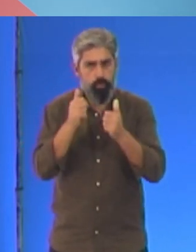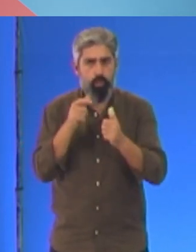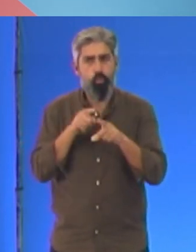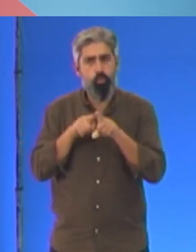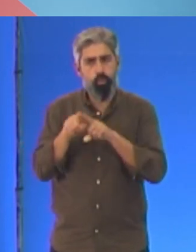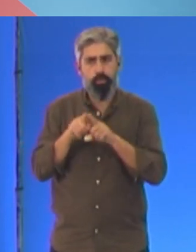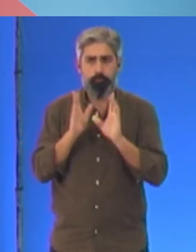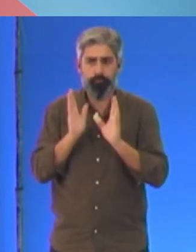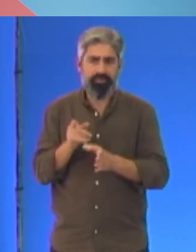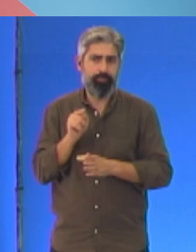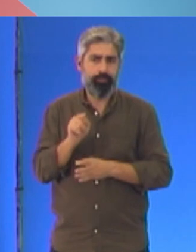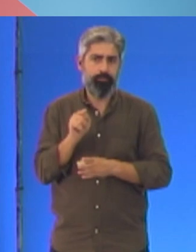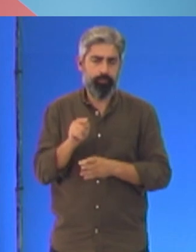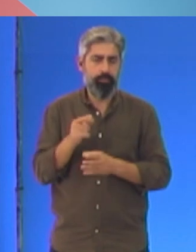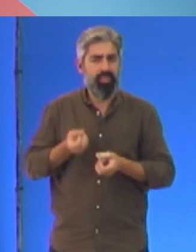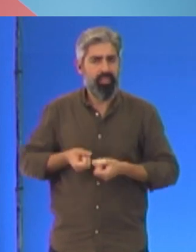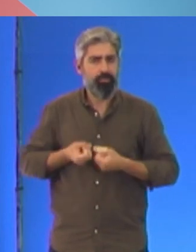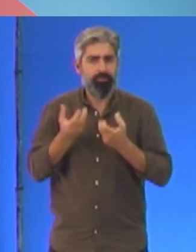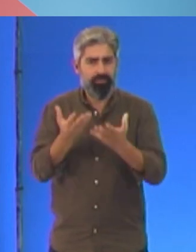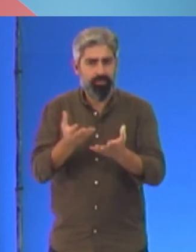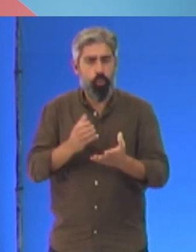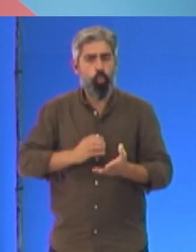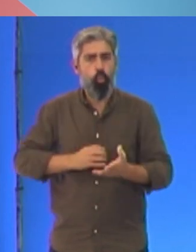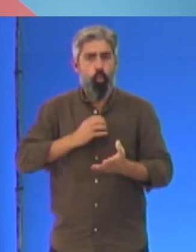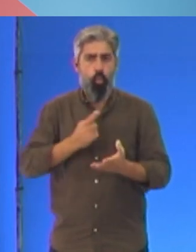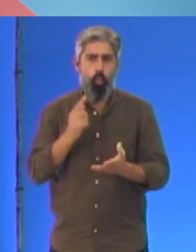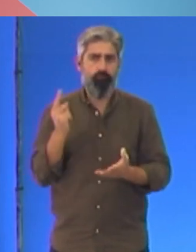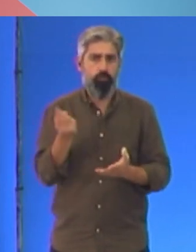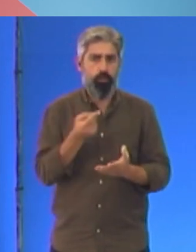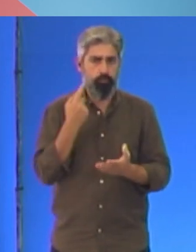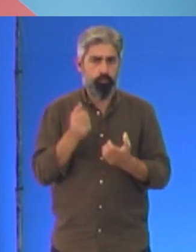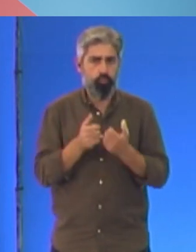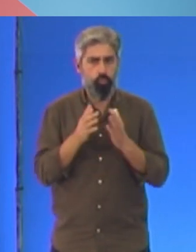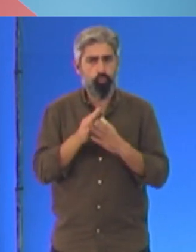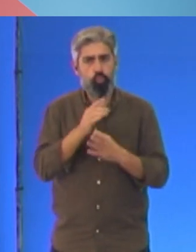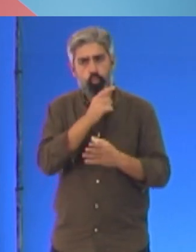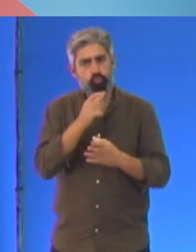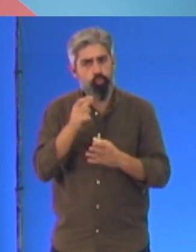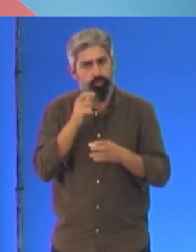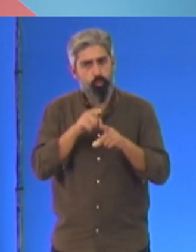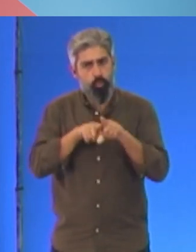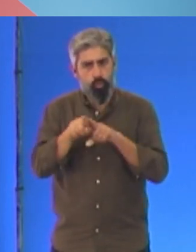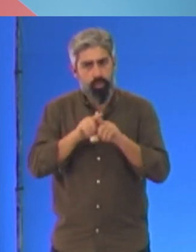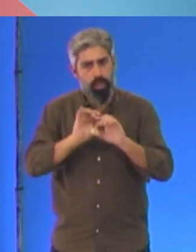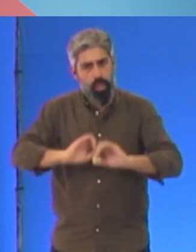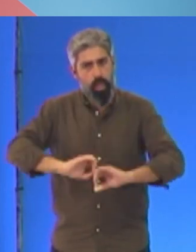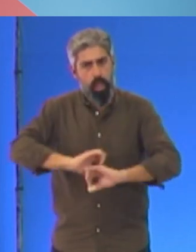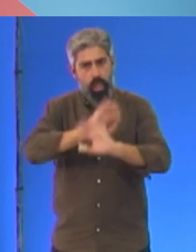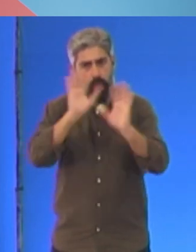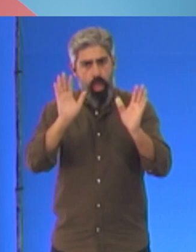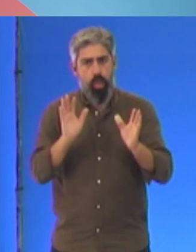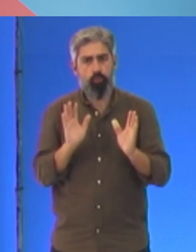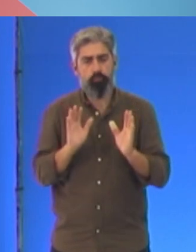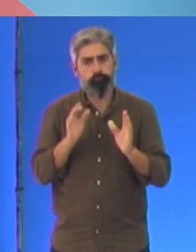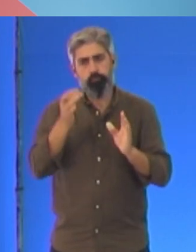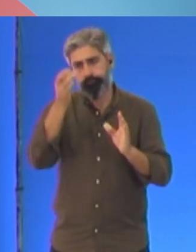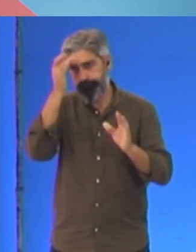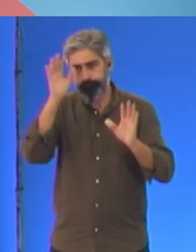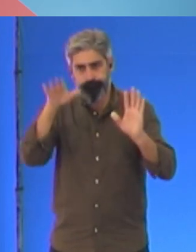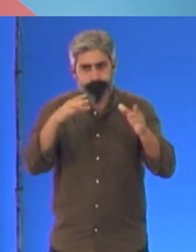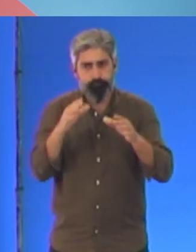política precisamos de transmitir confiança em torno de compromissos políticos Claros polarizadores